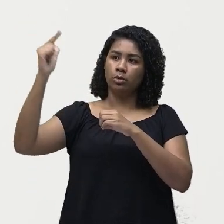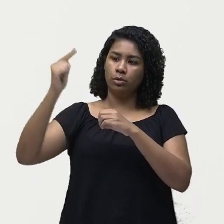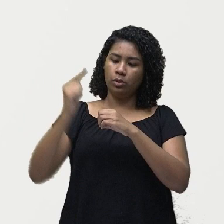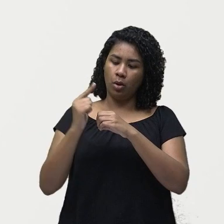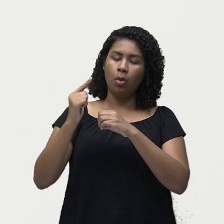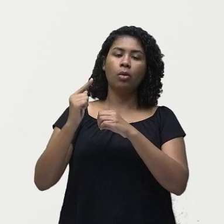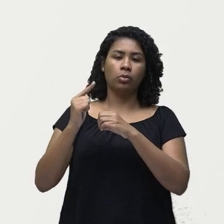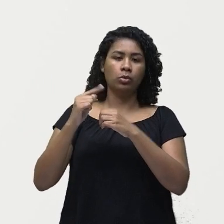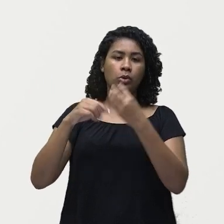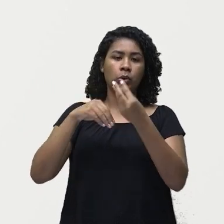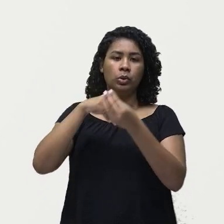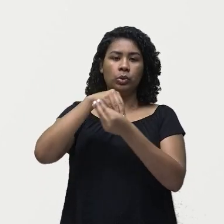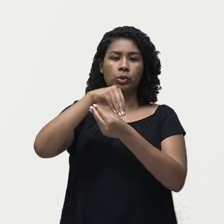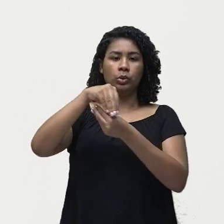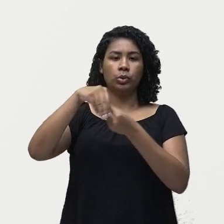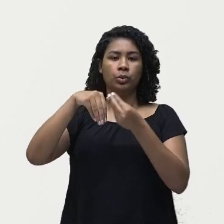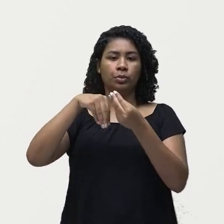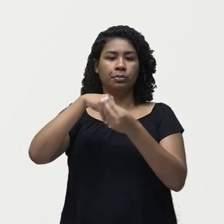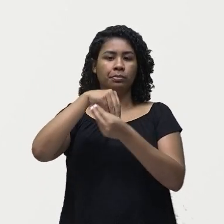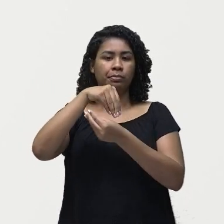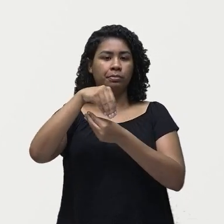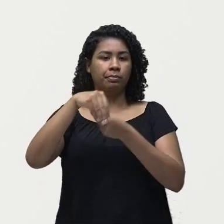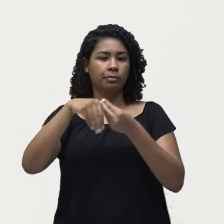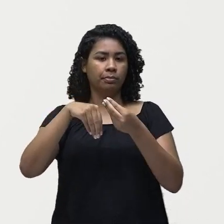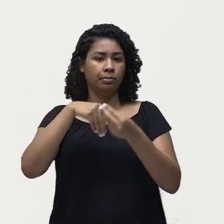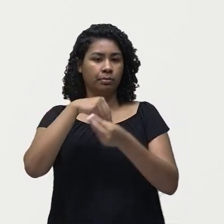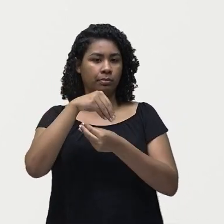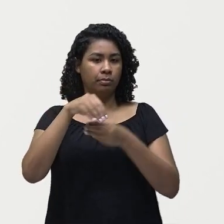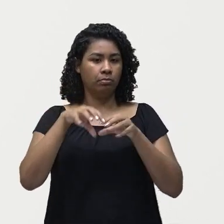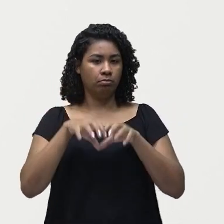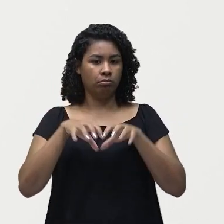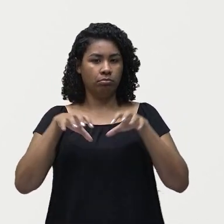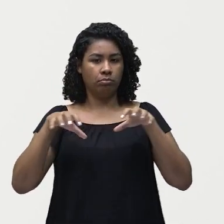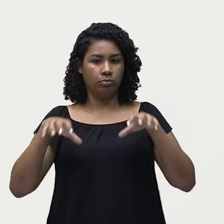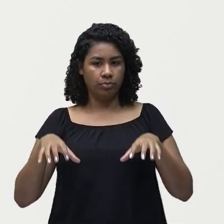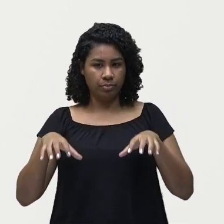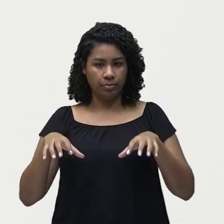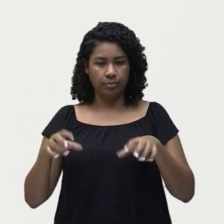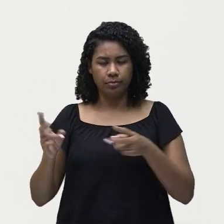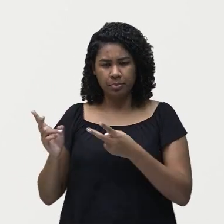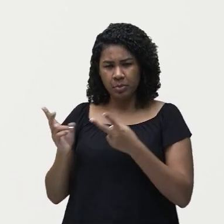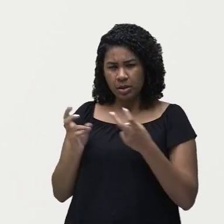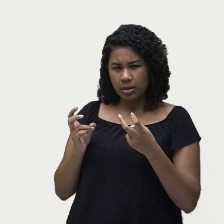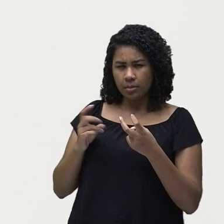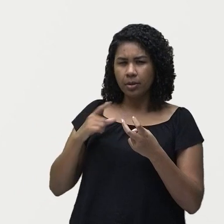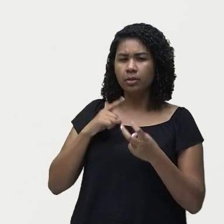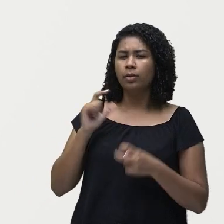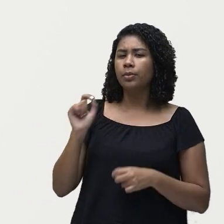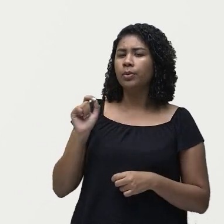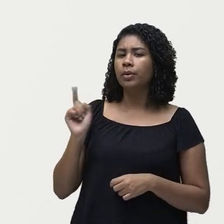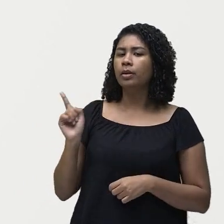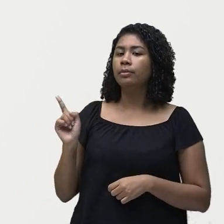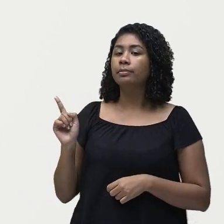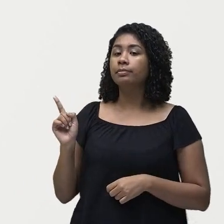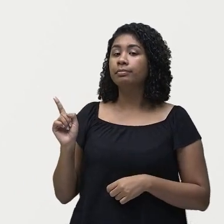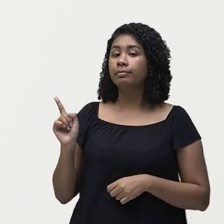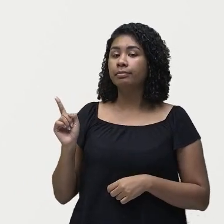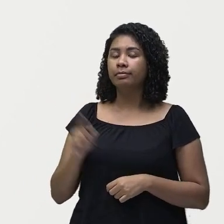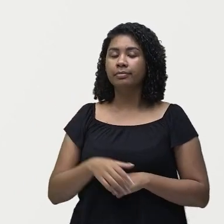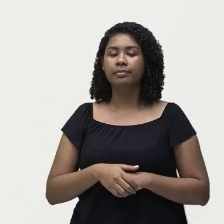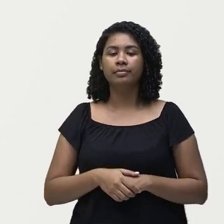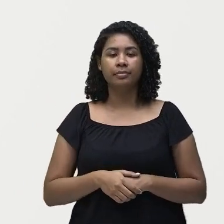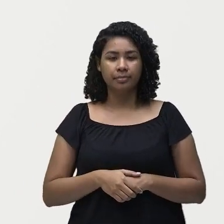ultravioleta, observa que ela vai se dividir. O que eu vou ter aqui em cima? Olha só o que eu tenho.